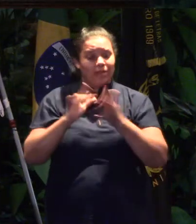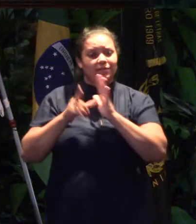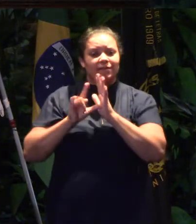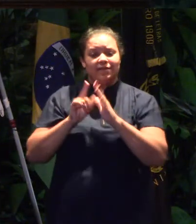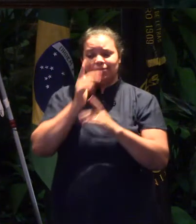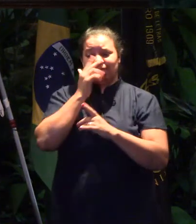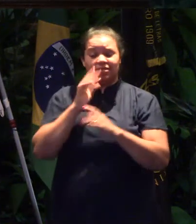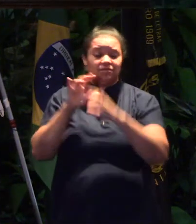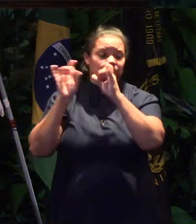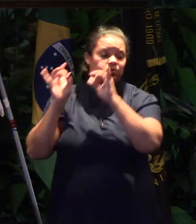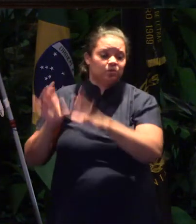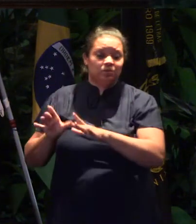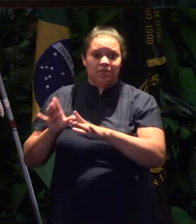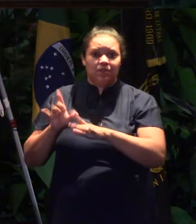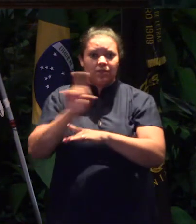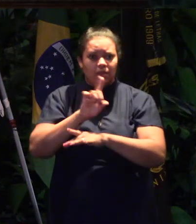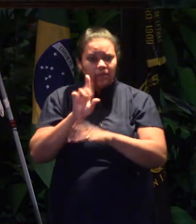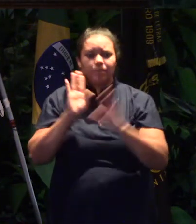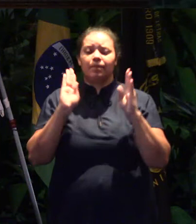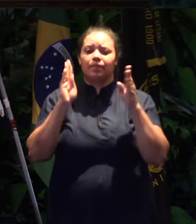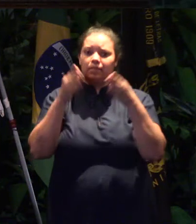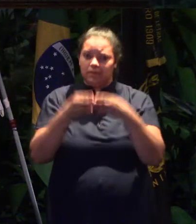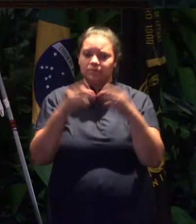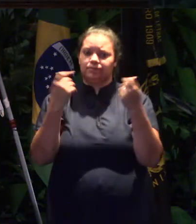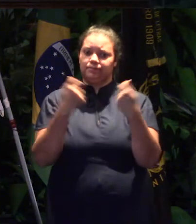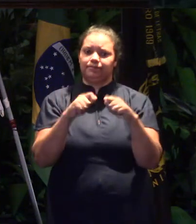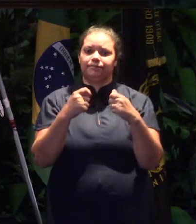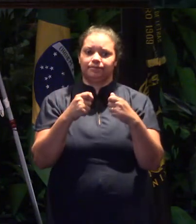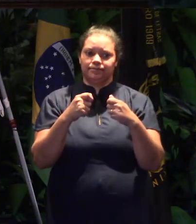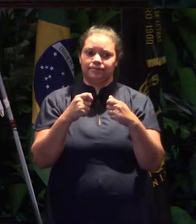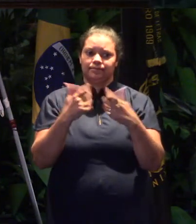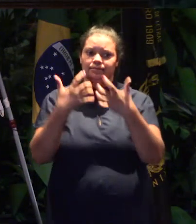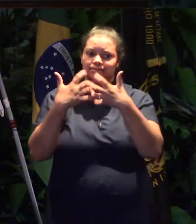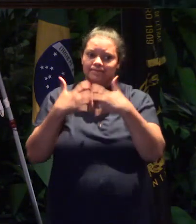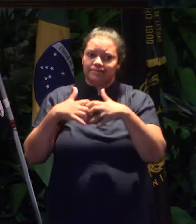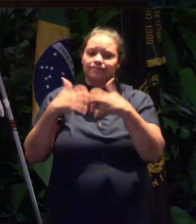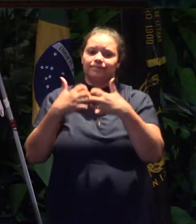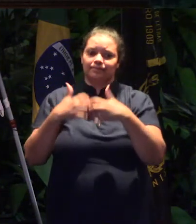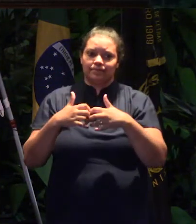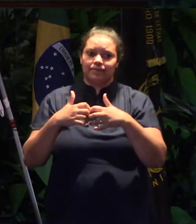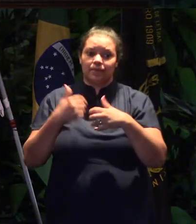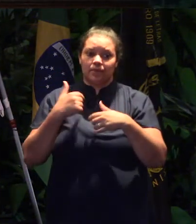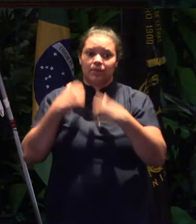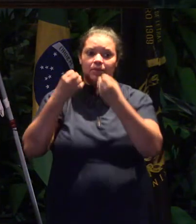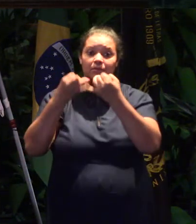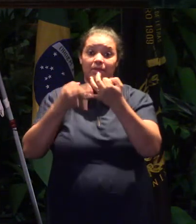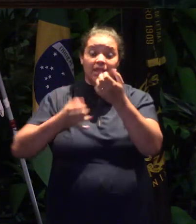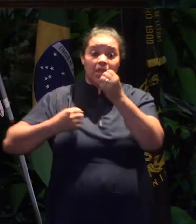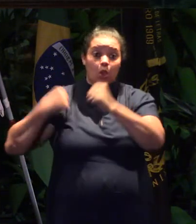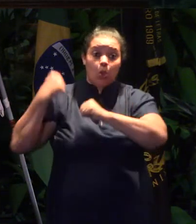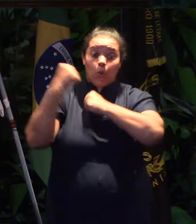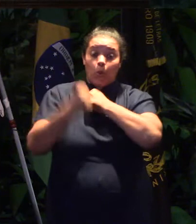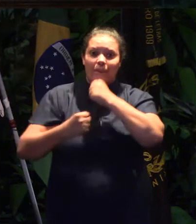mas a gente mantém o foco e aquela concentração. Eu estou falando da corrida talvez como uma metáfora